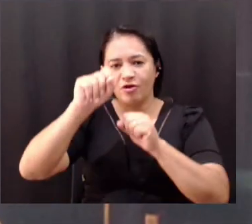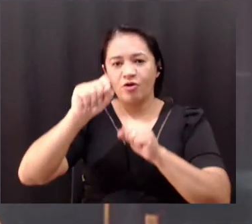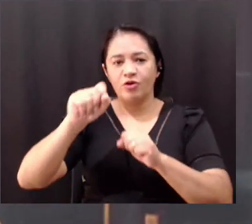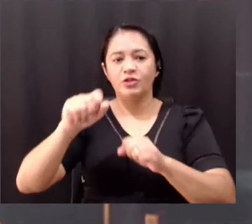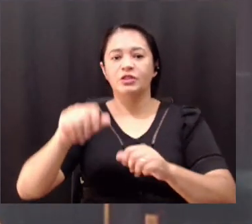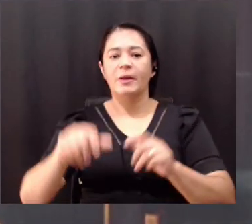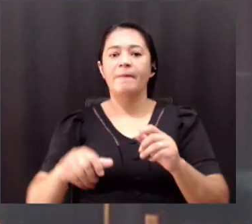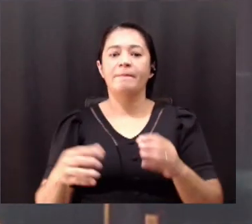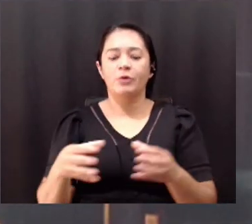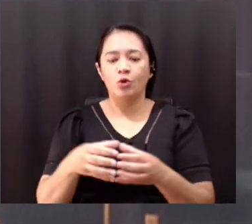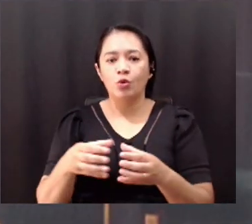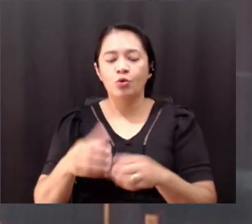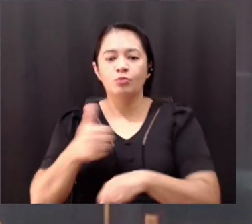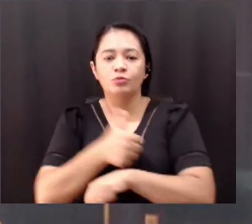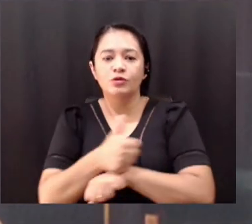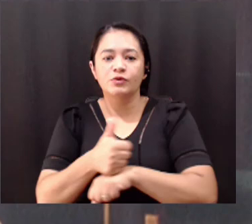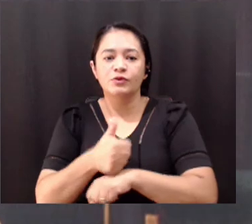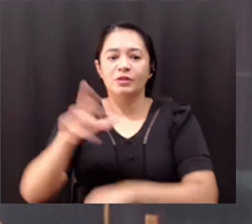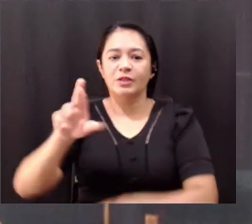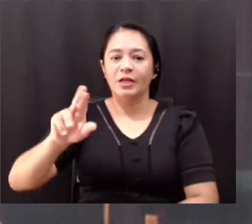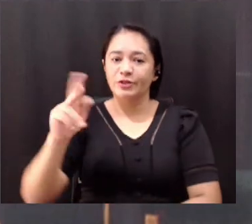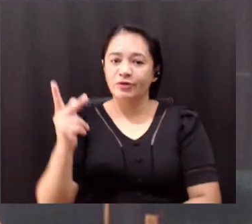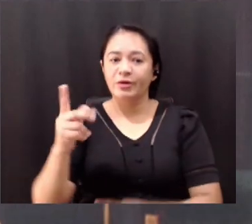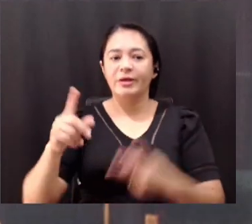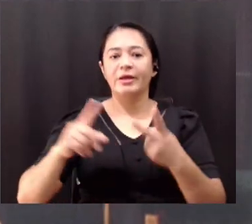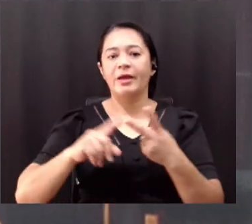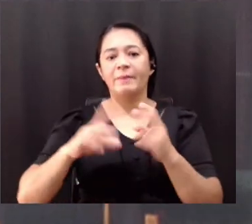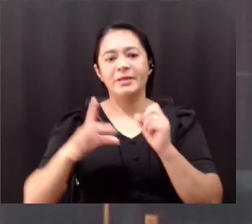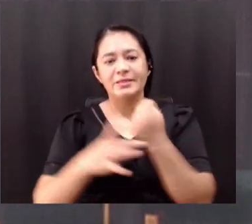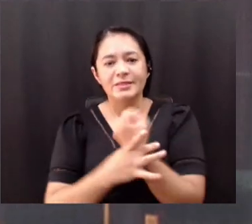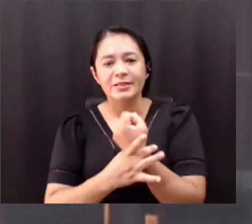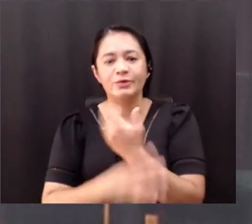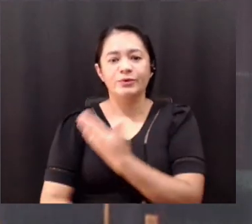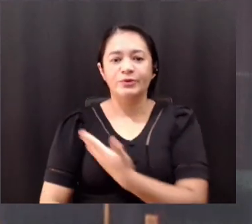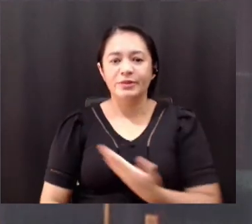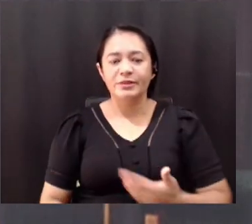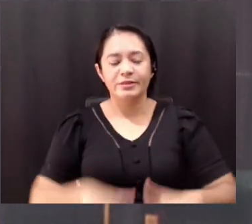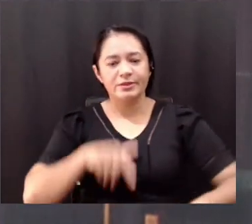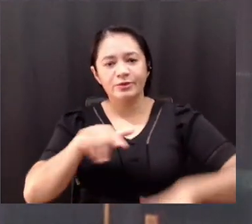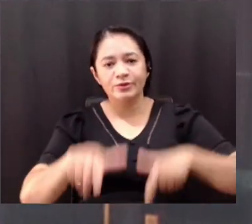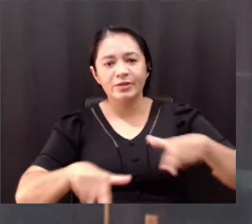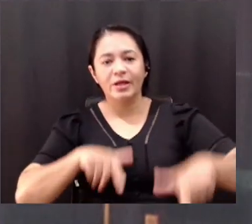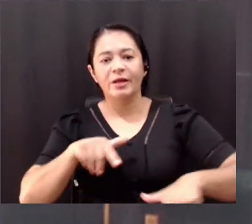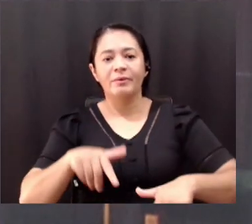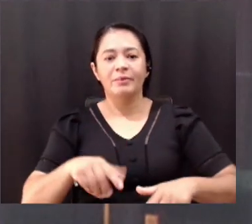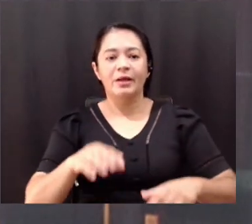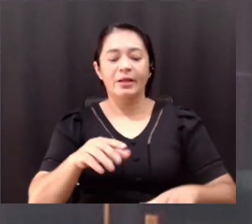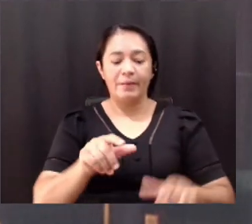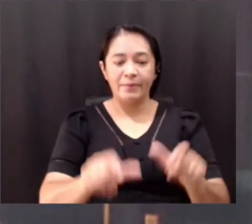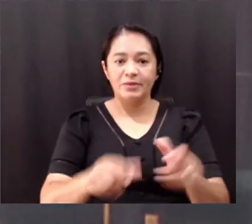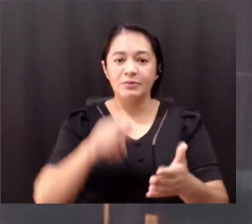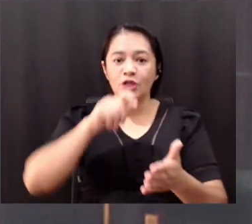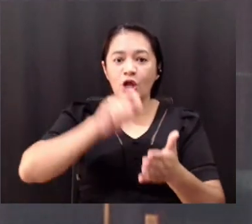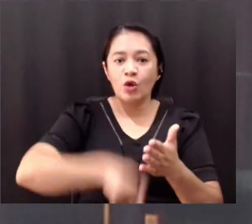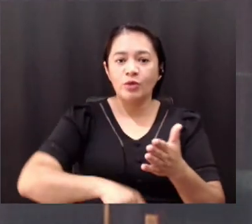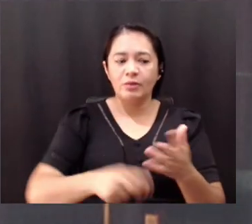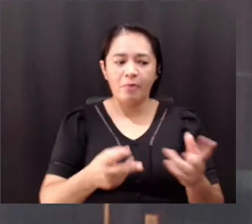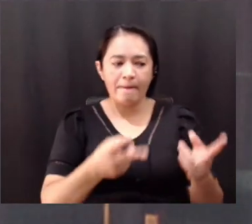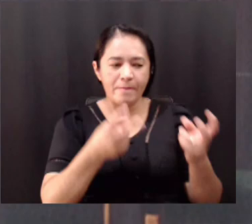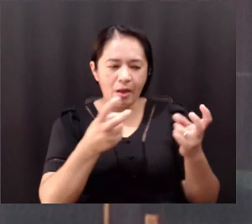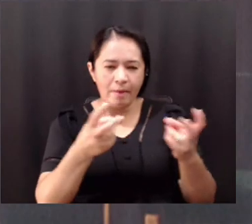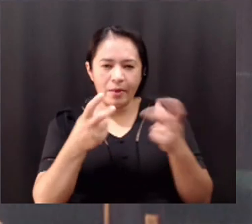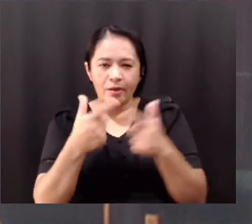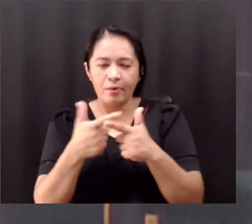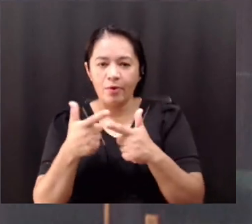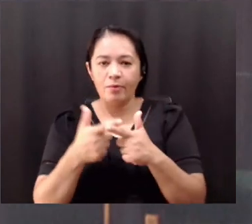Departamento de Segurança do Trabalho, para as pessoas que são contratadas para identificar esse tipo de problema, levar para a gestão da